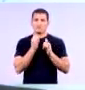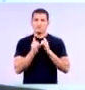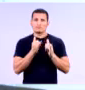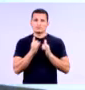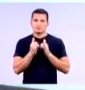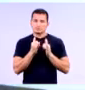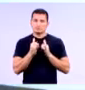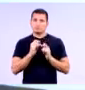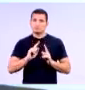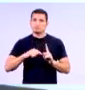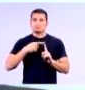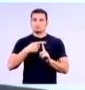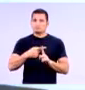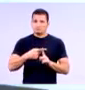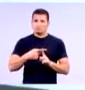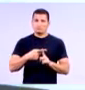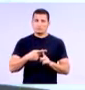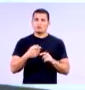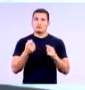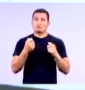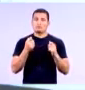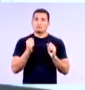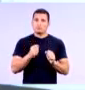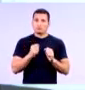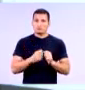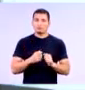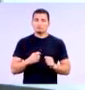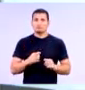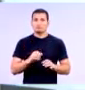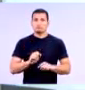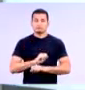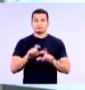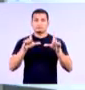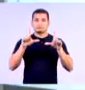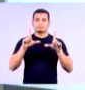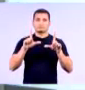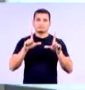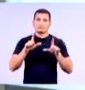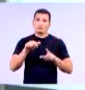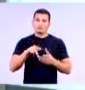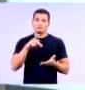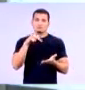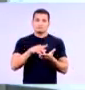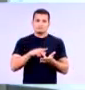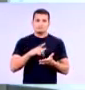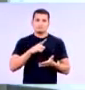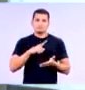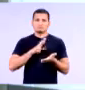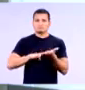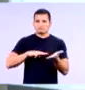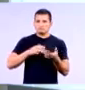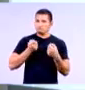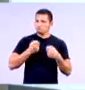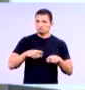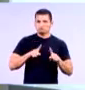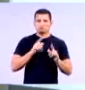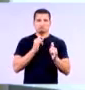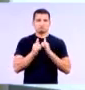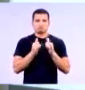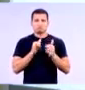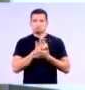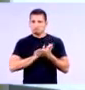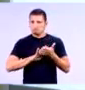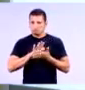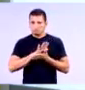informações adicionais para poderem ser executados. Essa é a grande verdade. Tem métodos que eu não preciso de informação nenhuma e